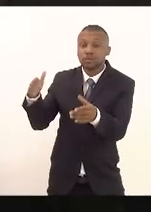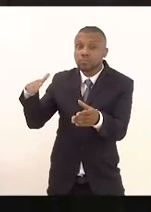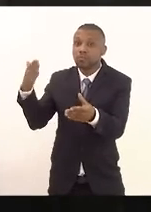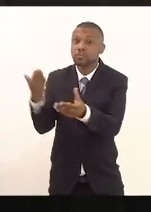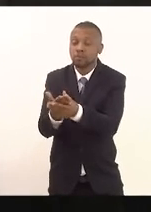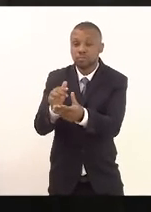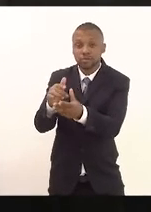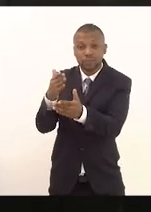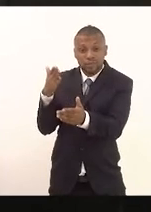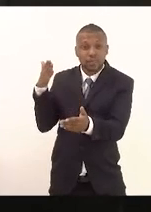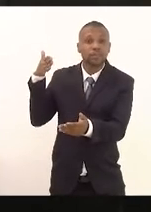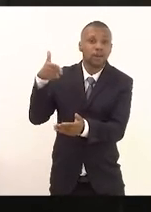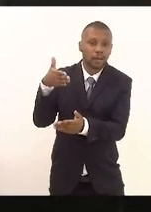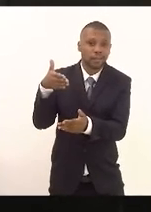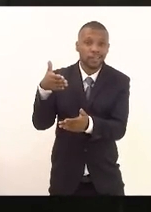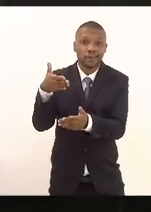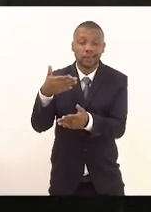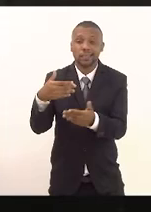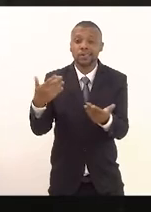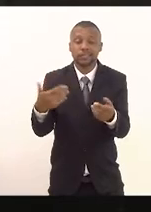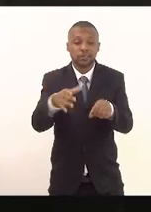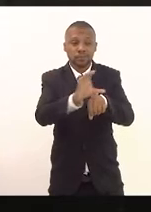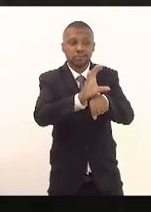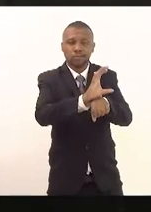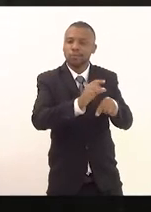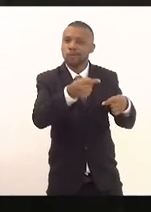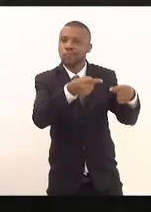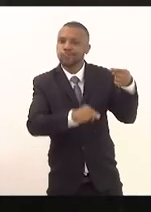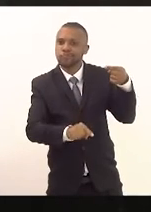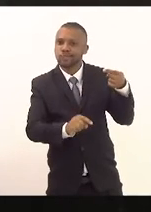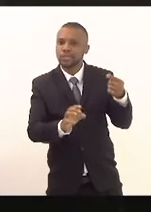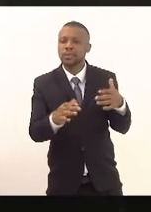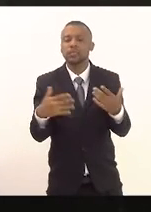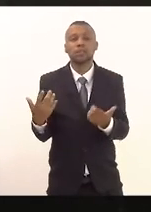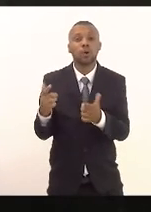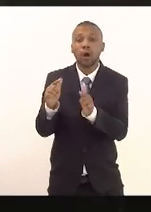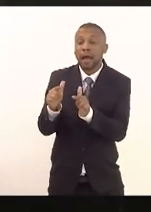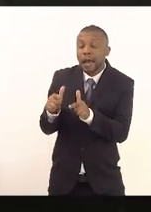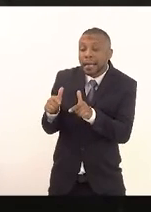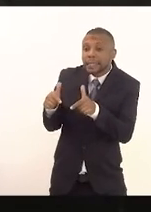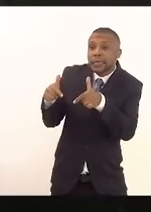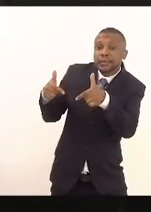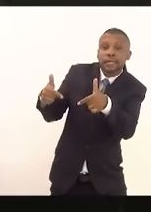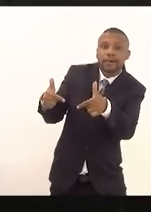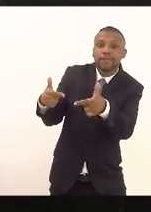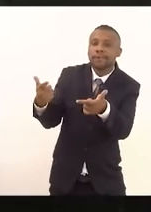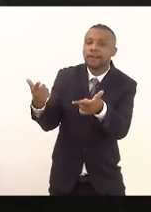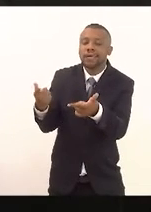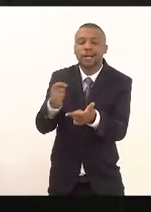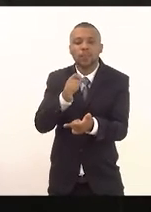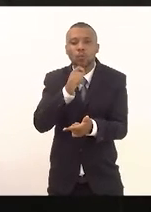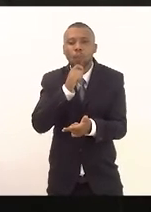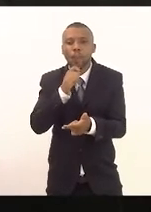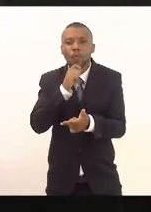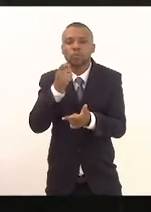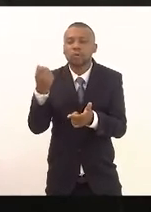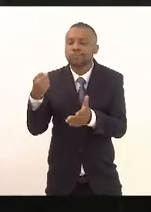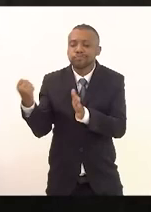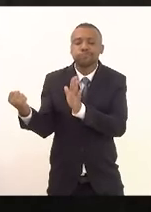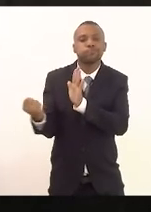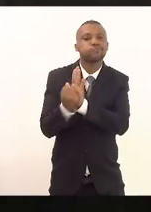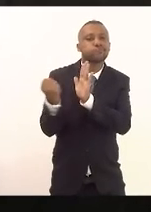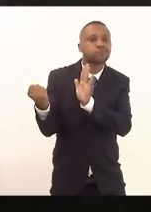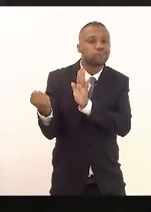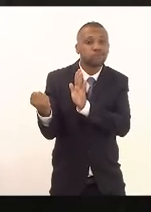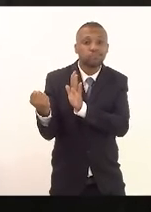do Rio de Janeiro vício de iniciativa não caracterizada uma vez que o